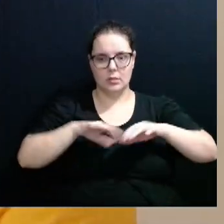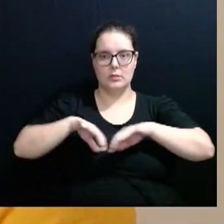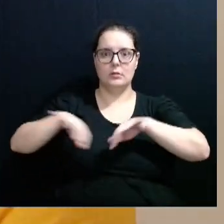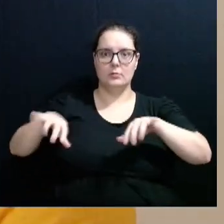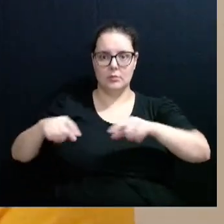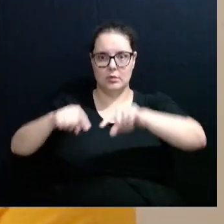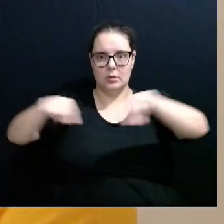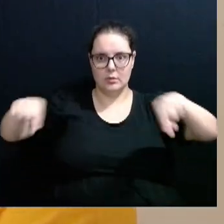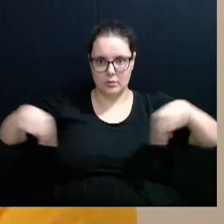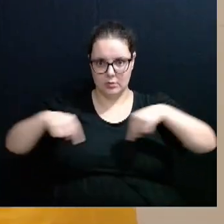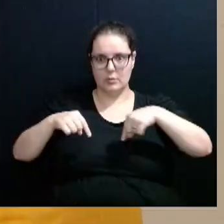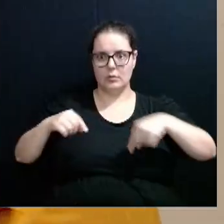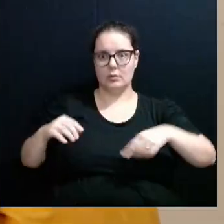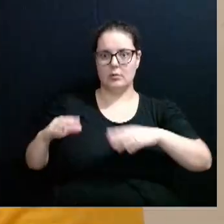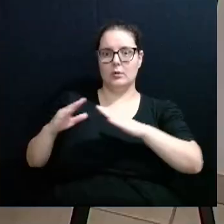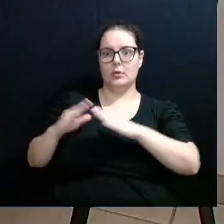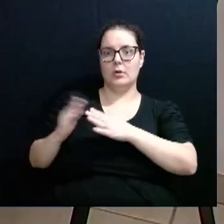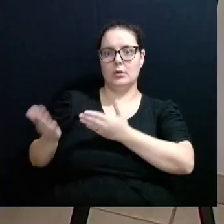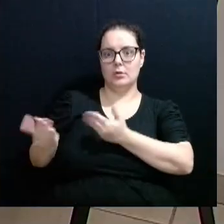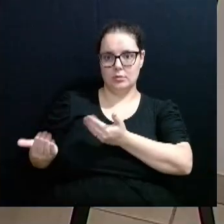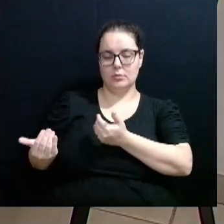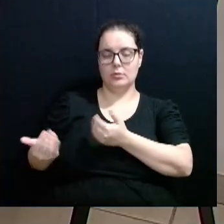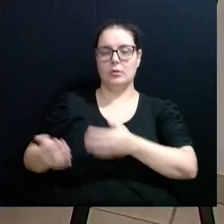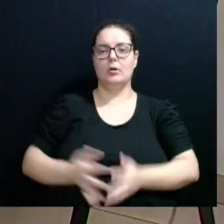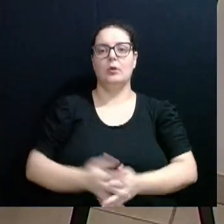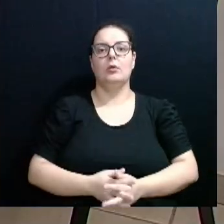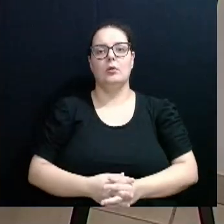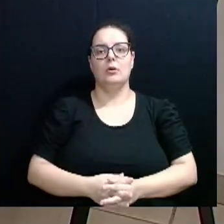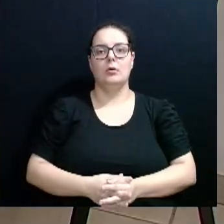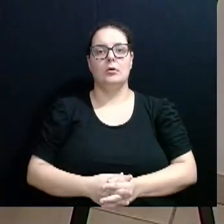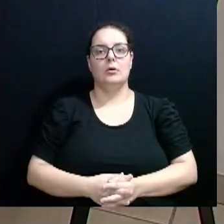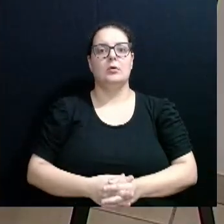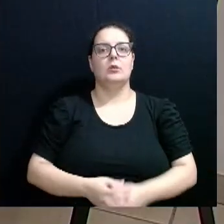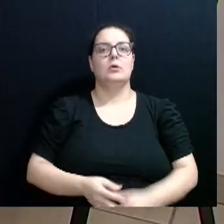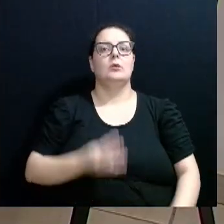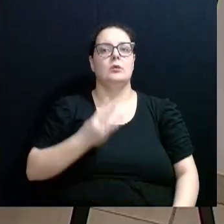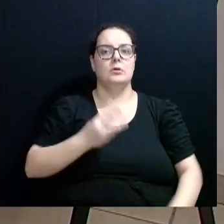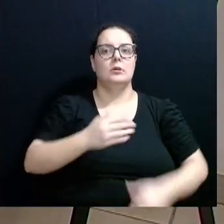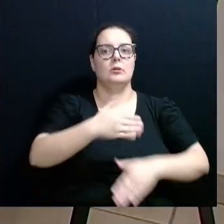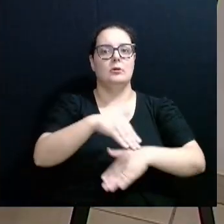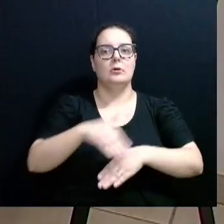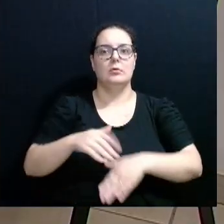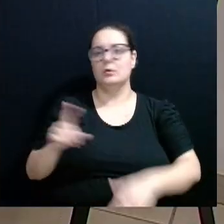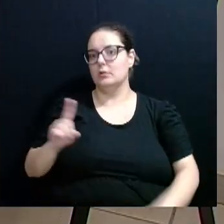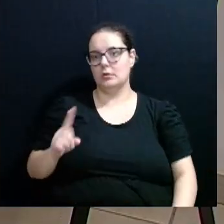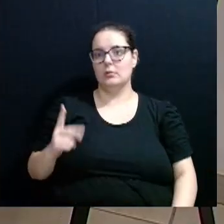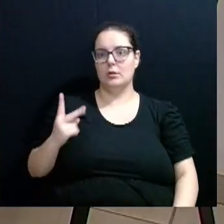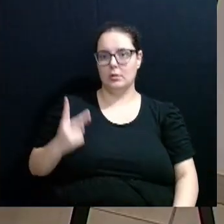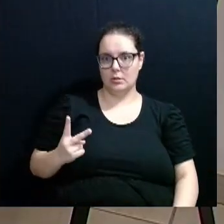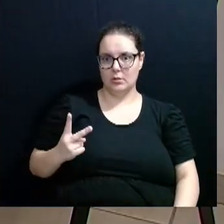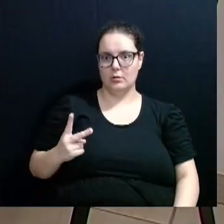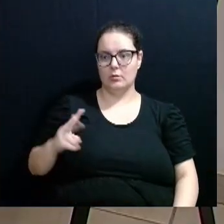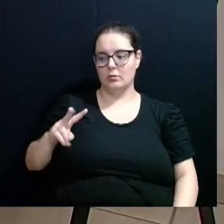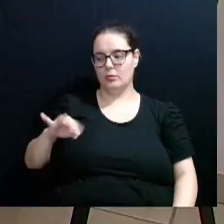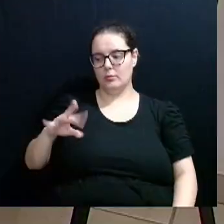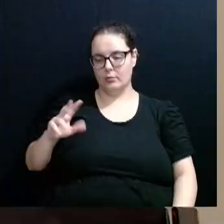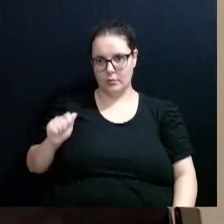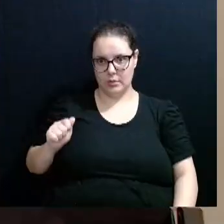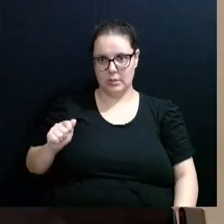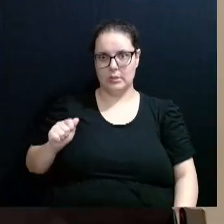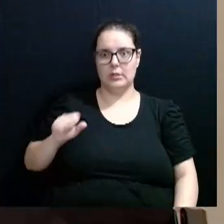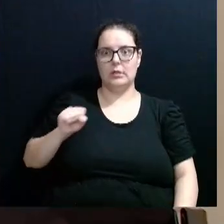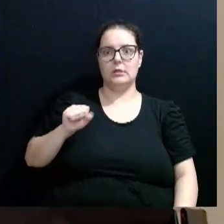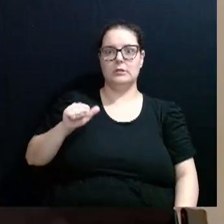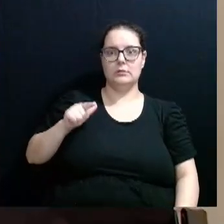das Juventudes. Tá, Porque então são jovens. 3 endereços diferentes. Não, 2. só 2. É o Vila Sal, de 1929, com as mães